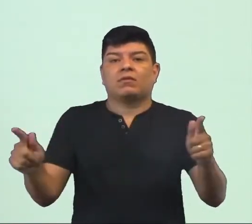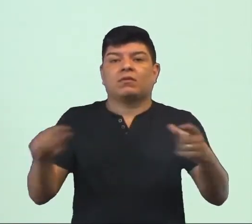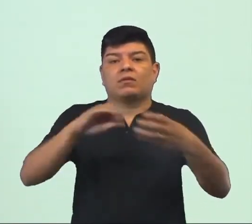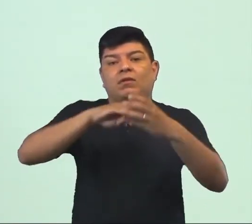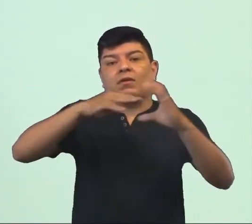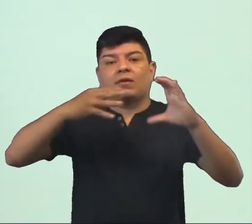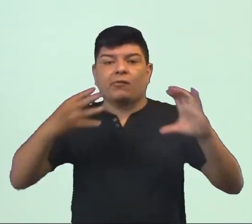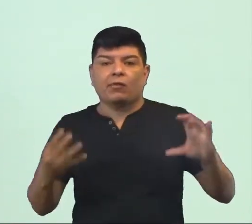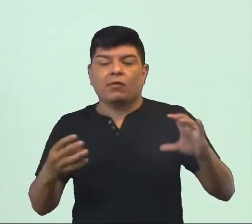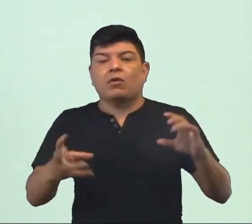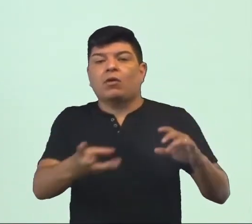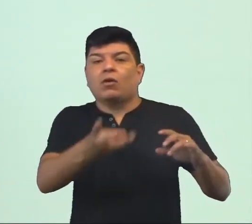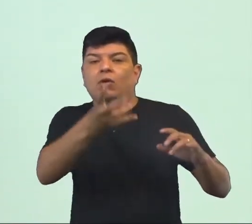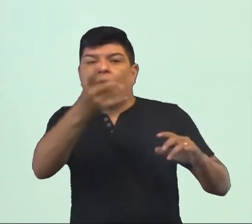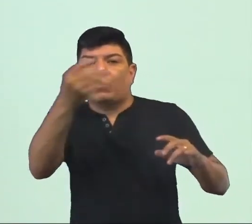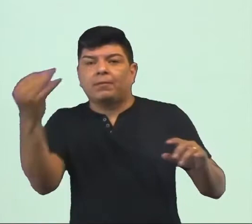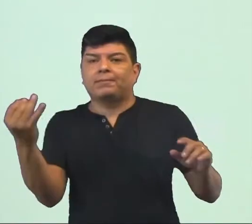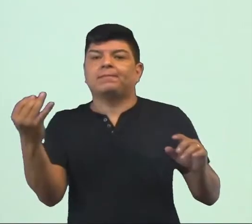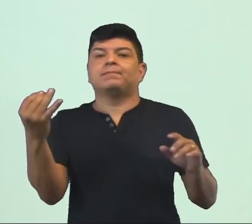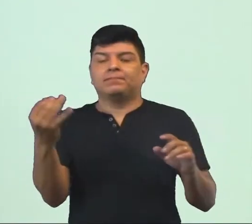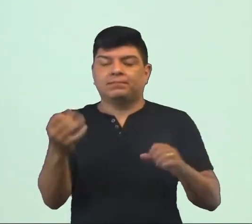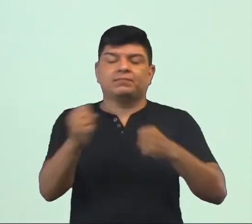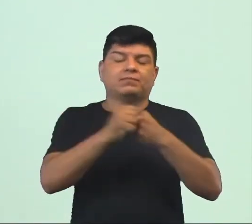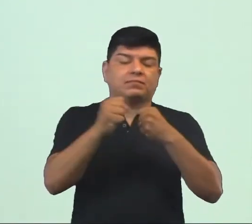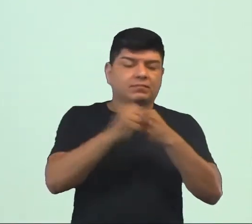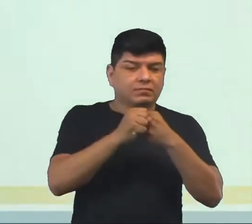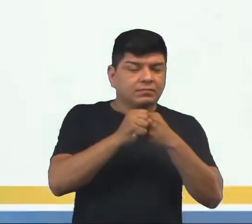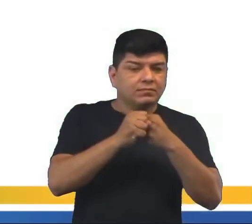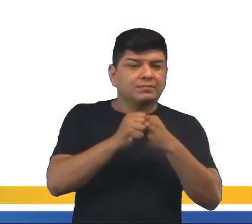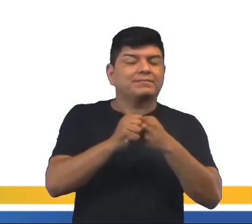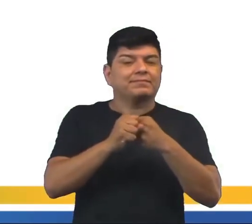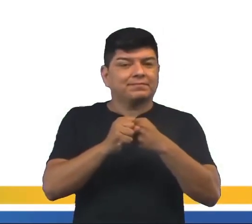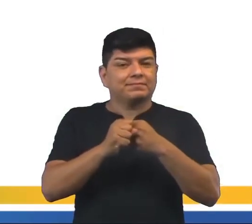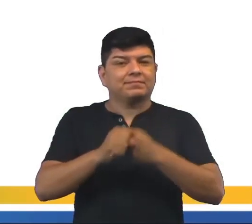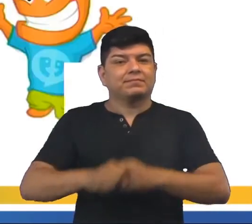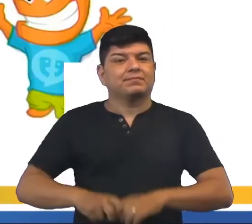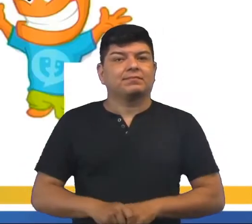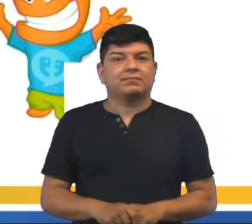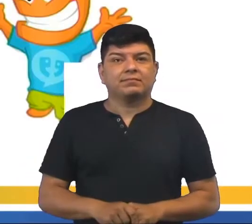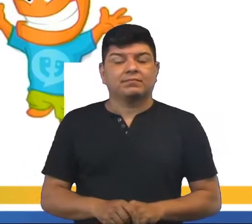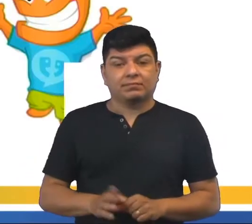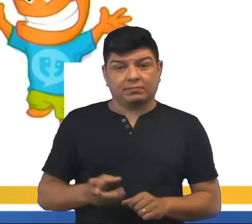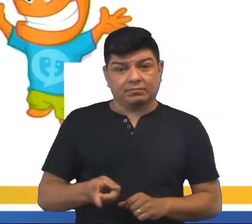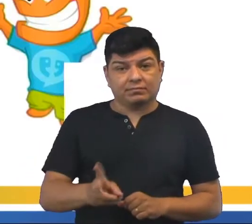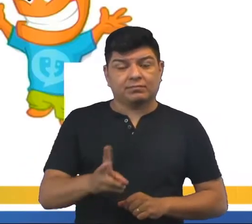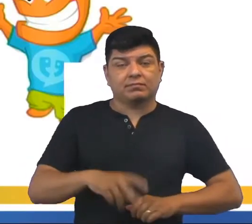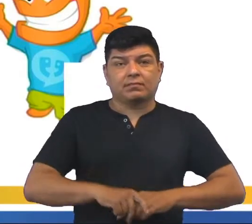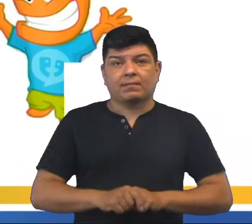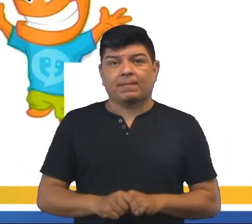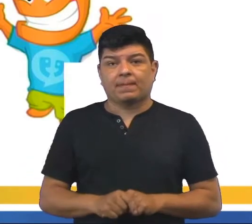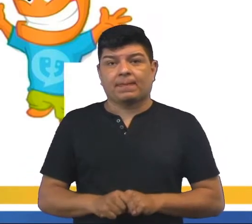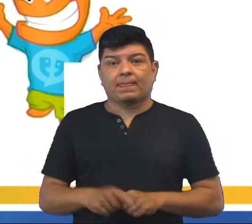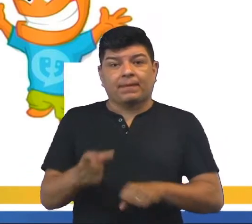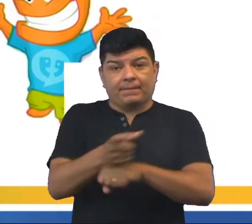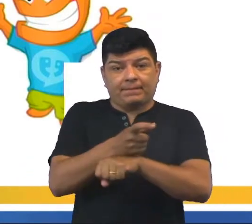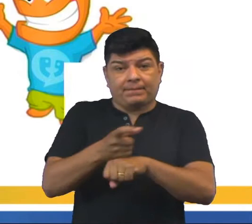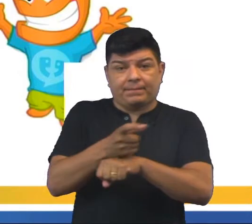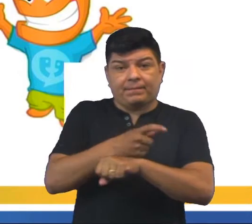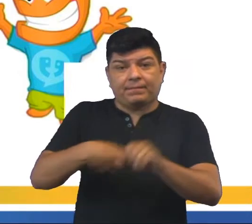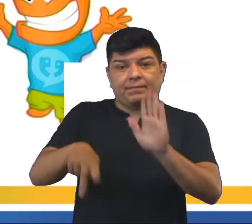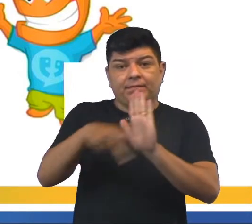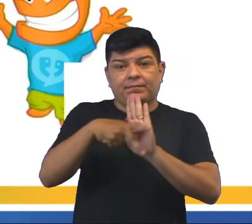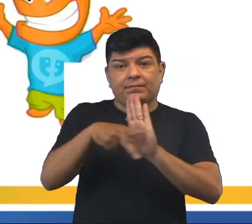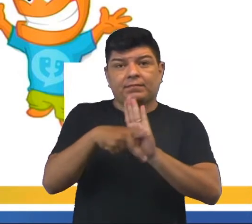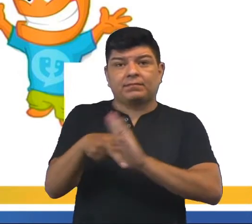né, ou quantifica ou determina esse substantivo. Dando sequência, então os adjetivos possessivos